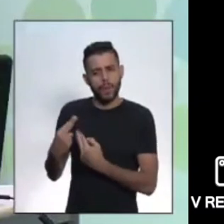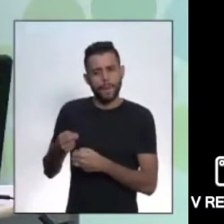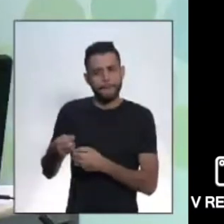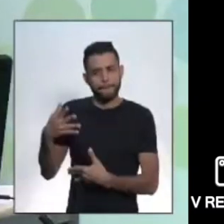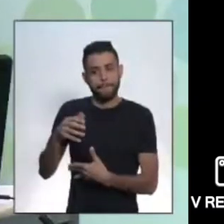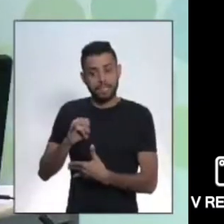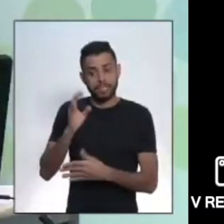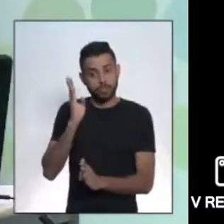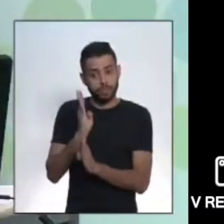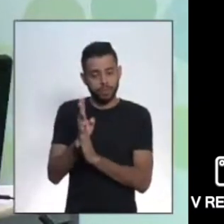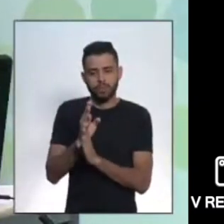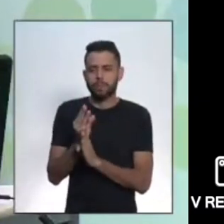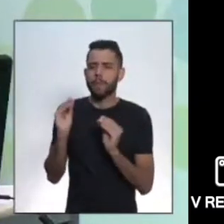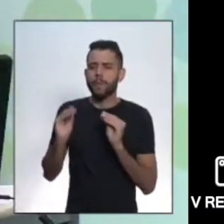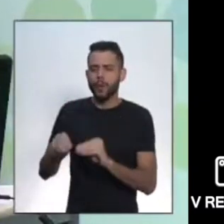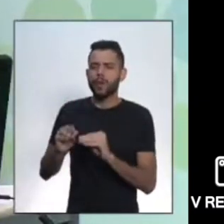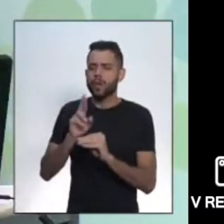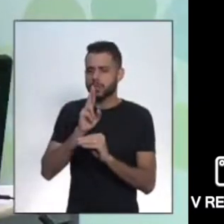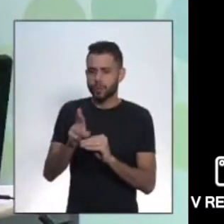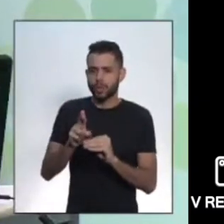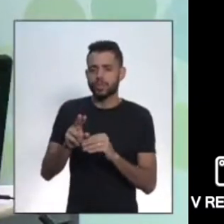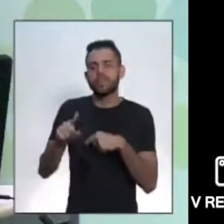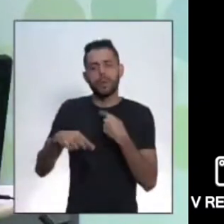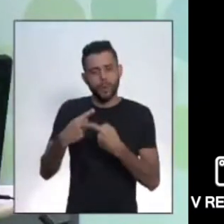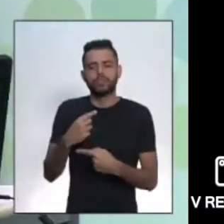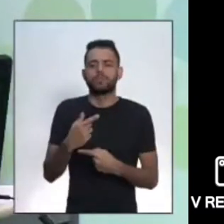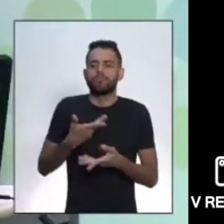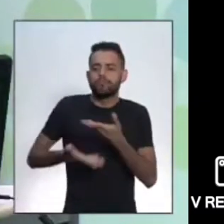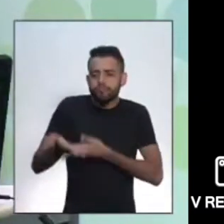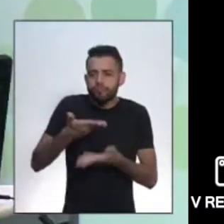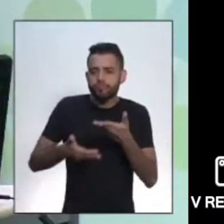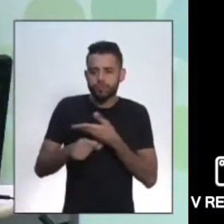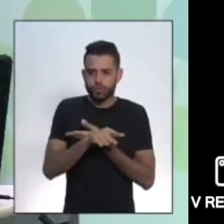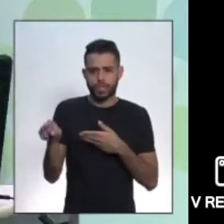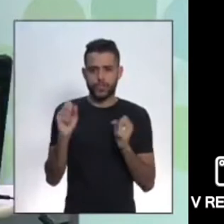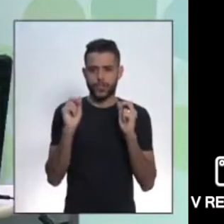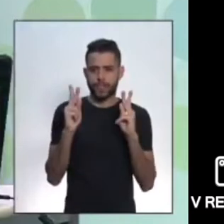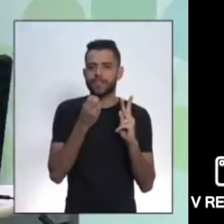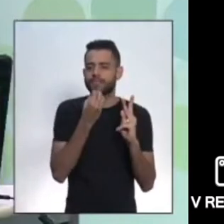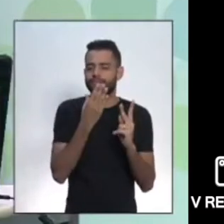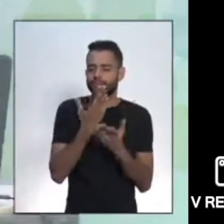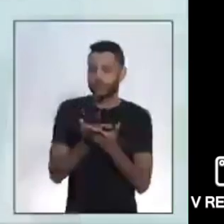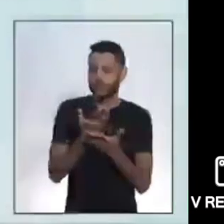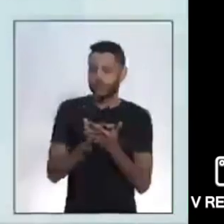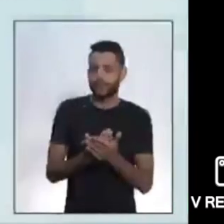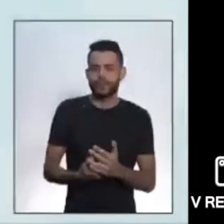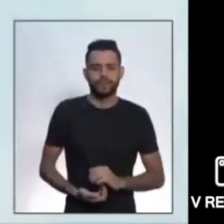descobrir, coloca a resposta no chat, que nós vamos já respondê-las para vocês, tá bom? Bom trabalho!